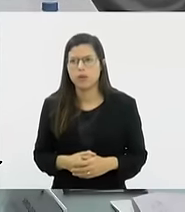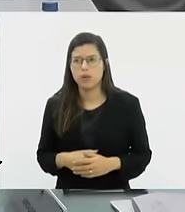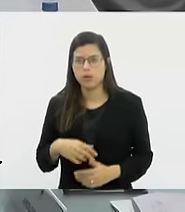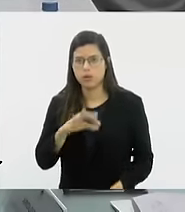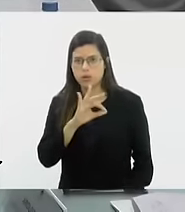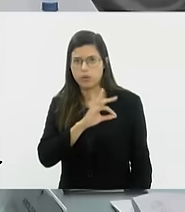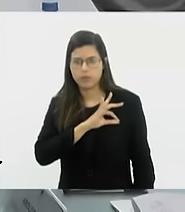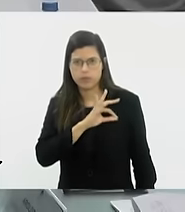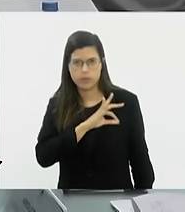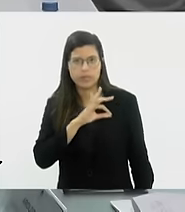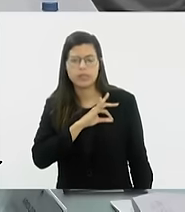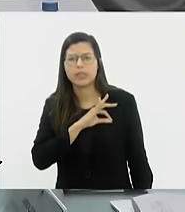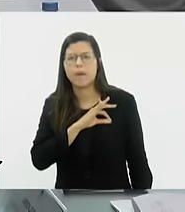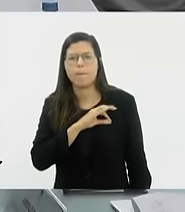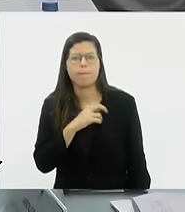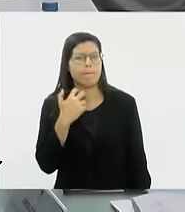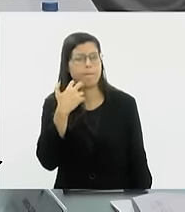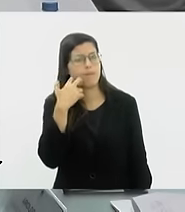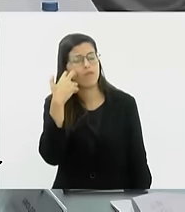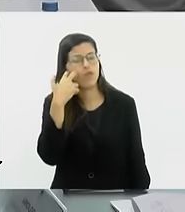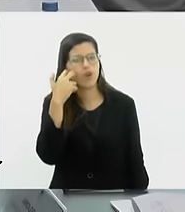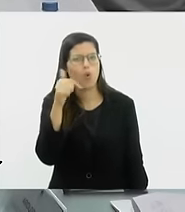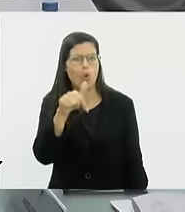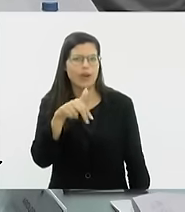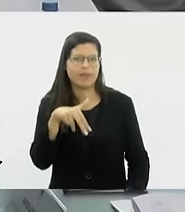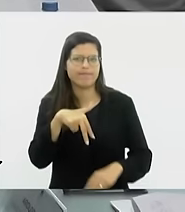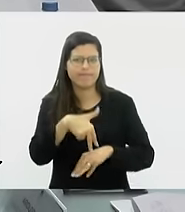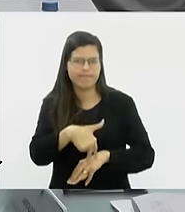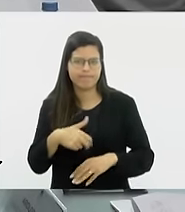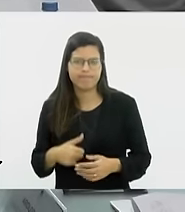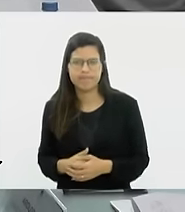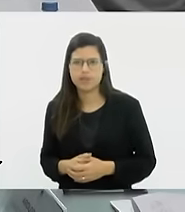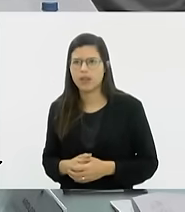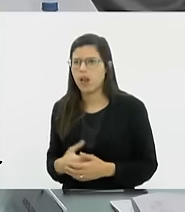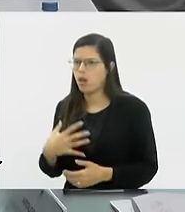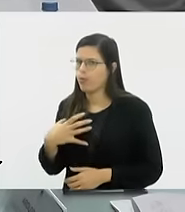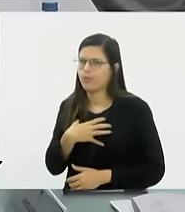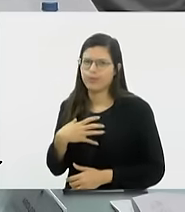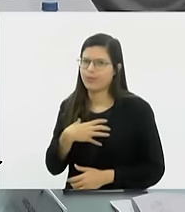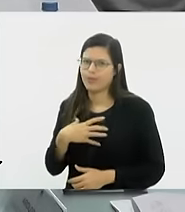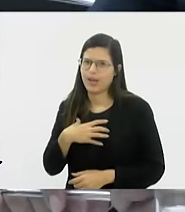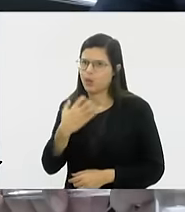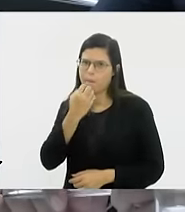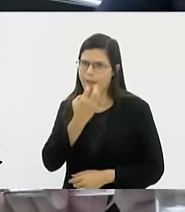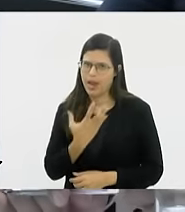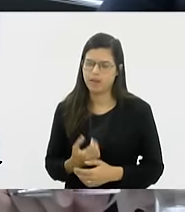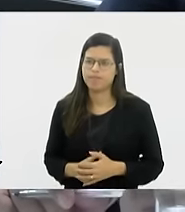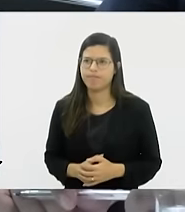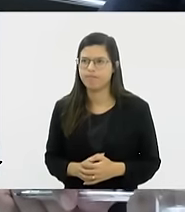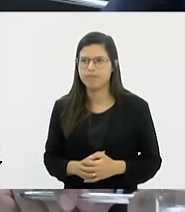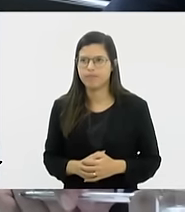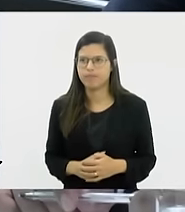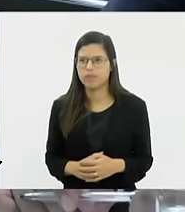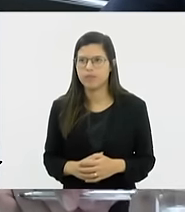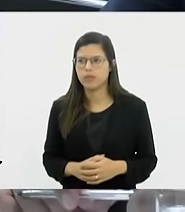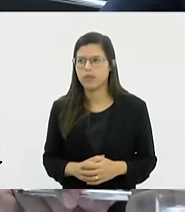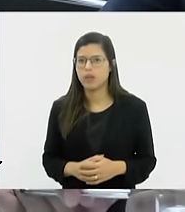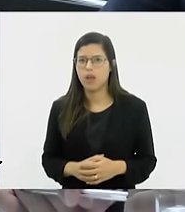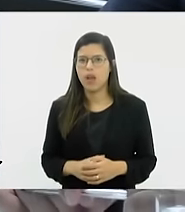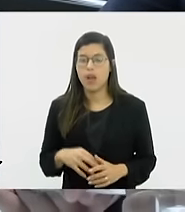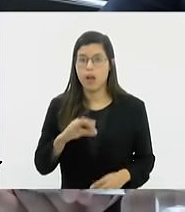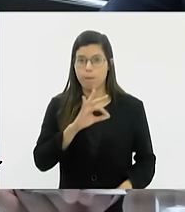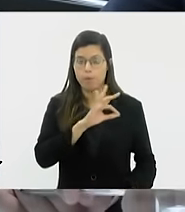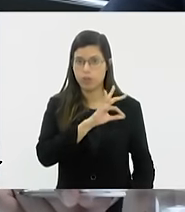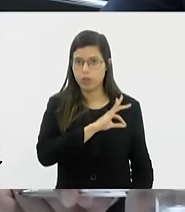ficam constrangidos de estarem ali. Eles não se sentem à vontade. A própria Polícia